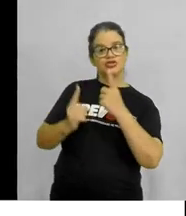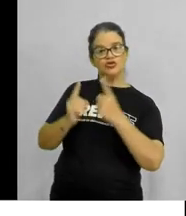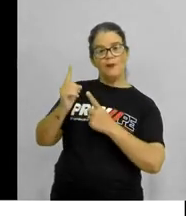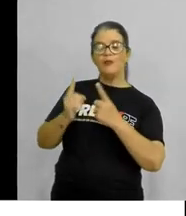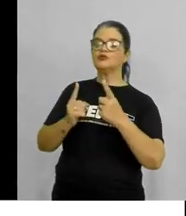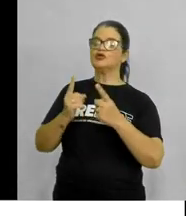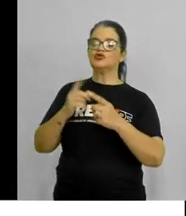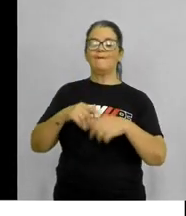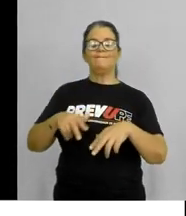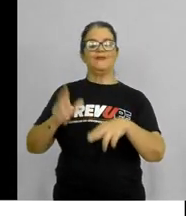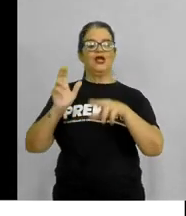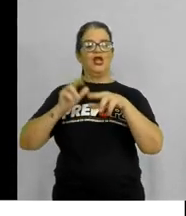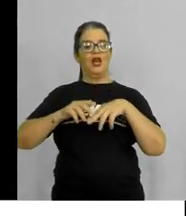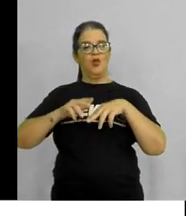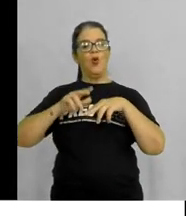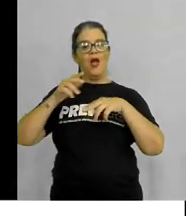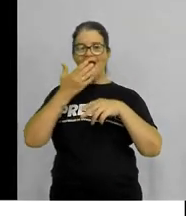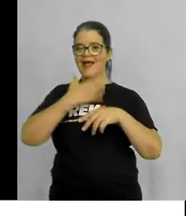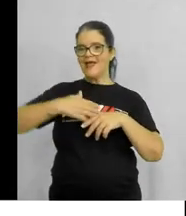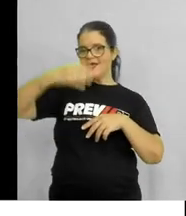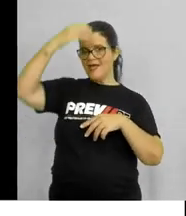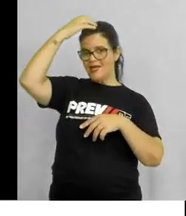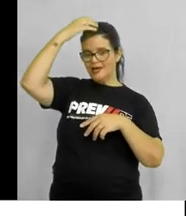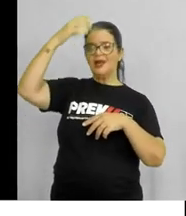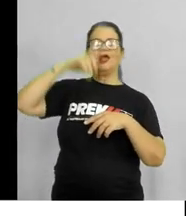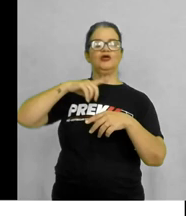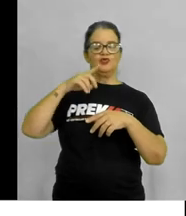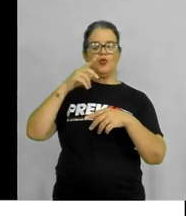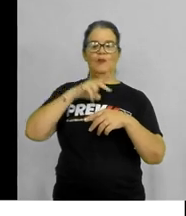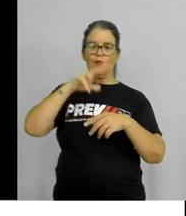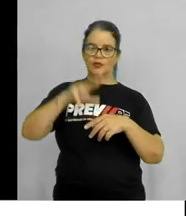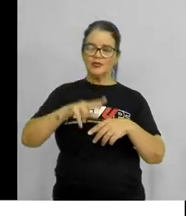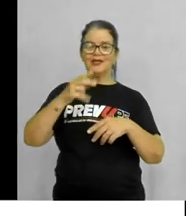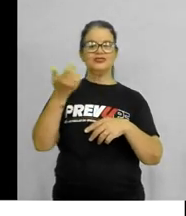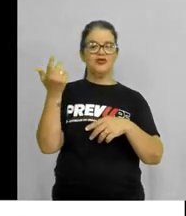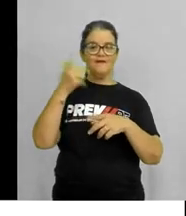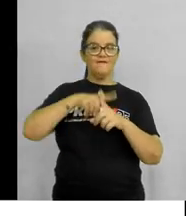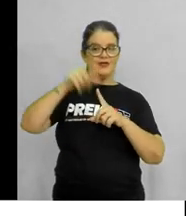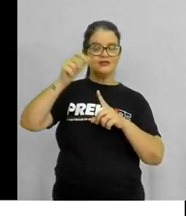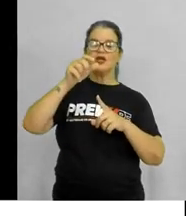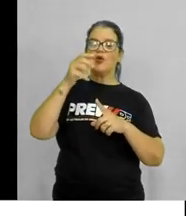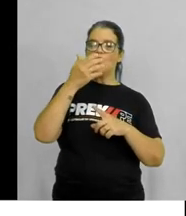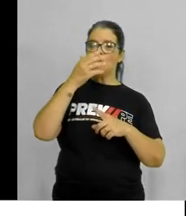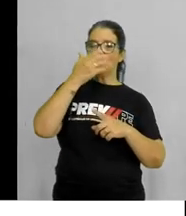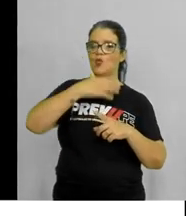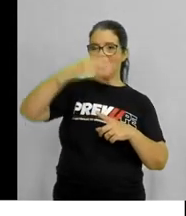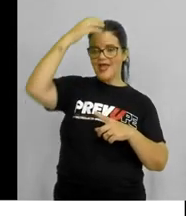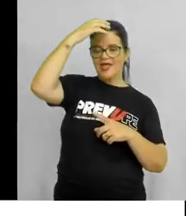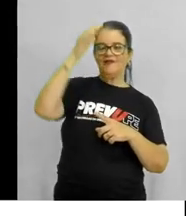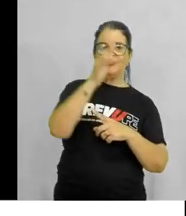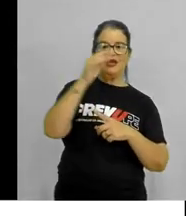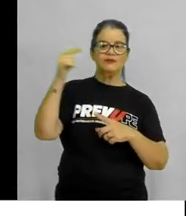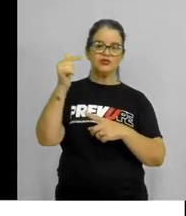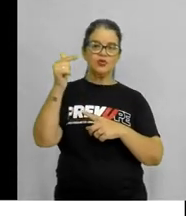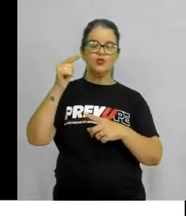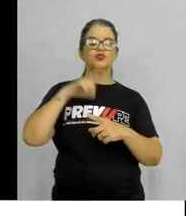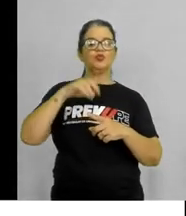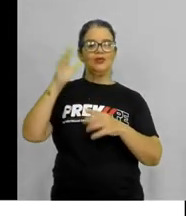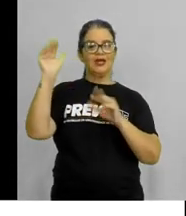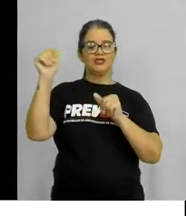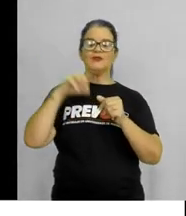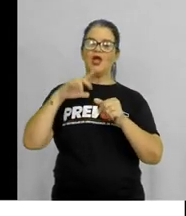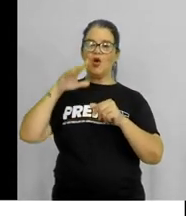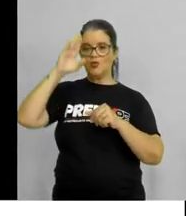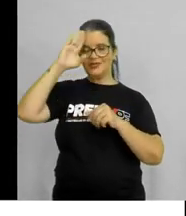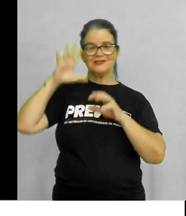Trono português saiu-se o vencedor o rei Felipe I da Espanha cujos exércitos invadiram